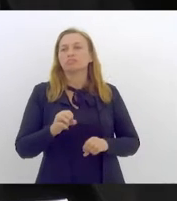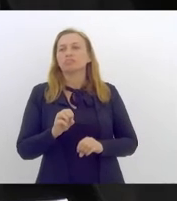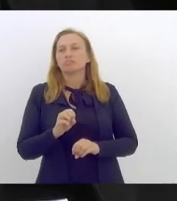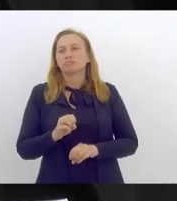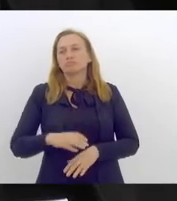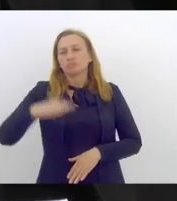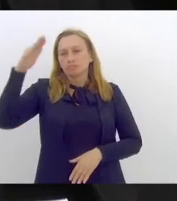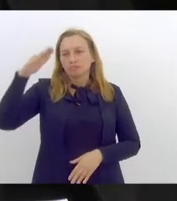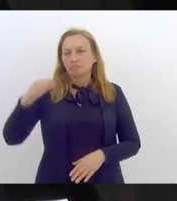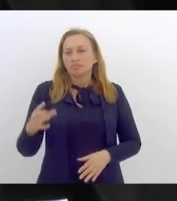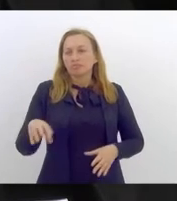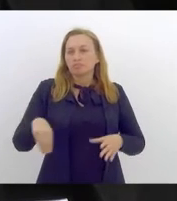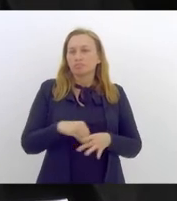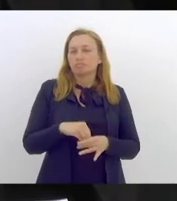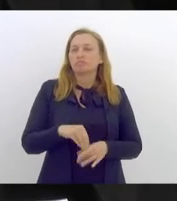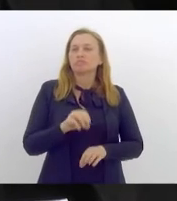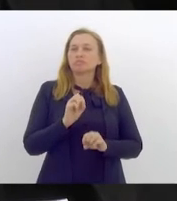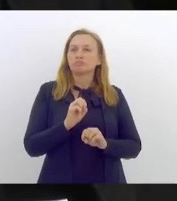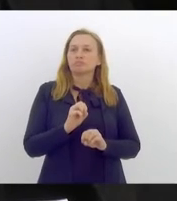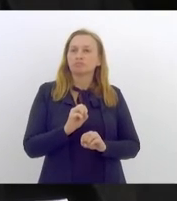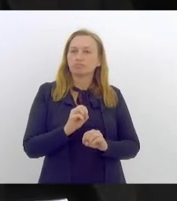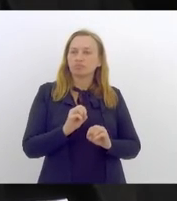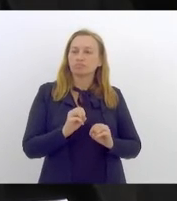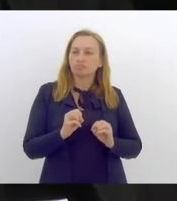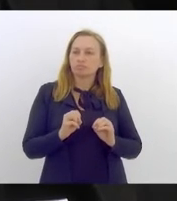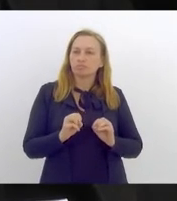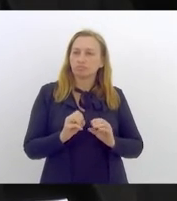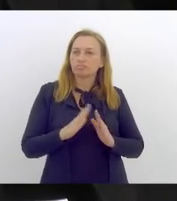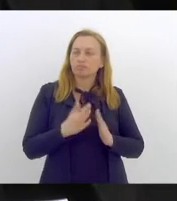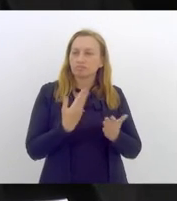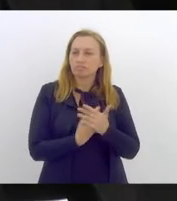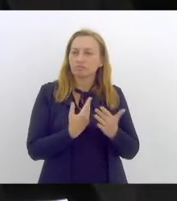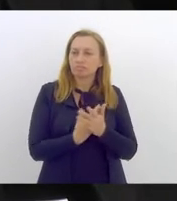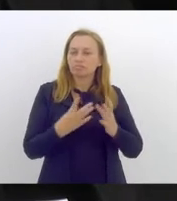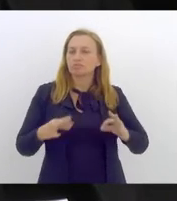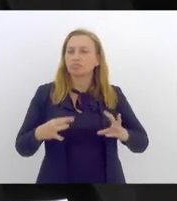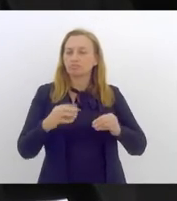língua estrangeira, tudo isso está dentro dessa ação, aprimoramento e